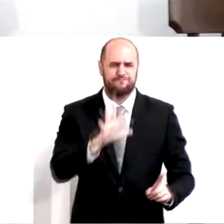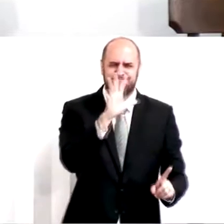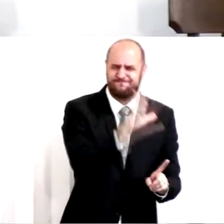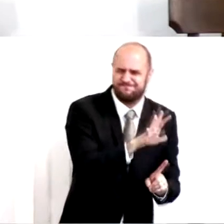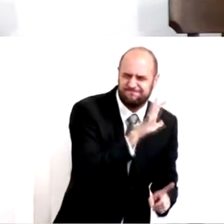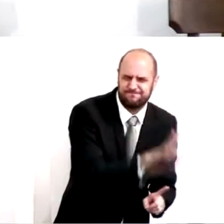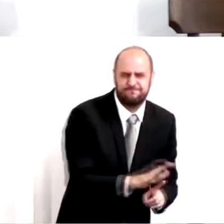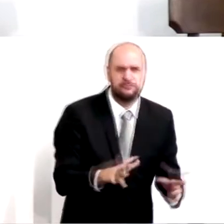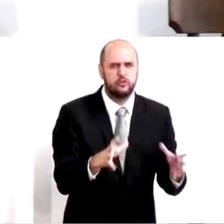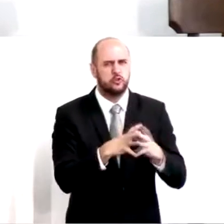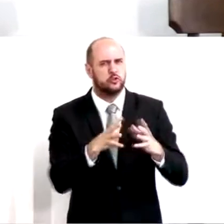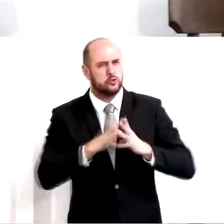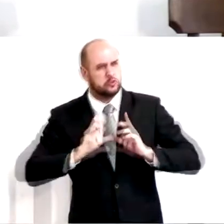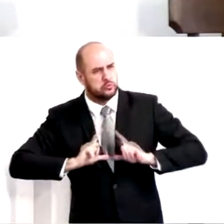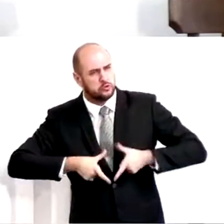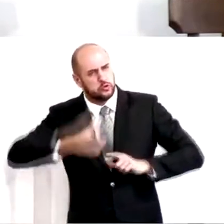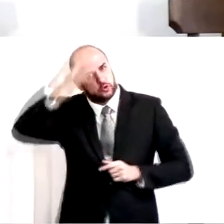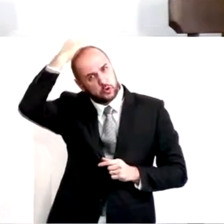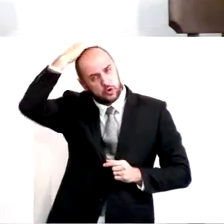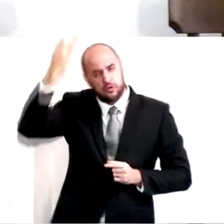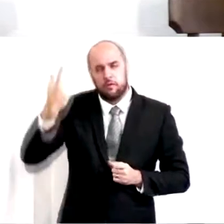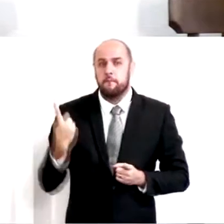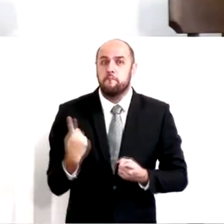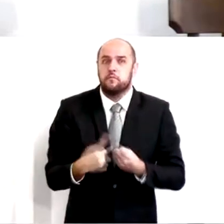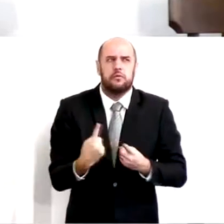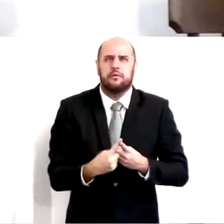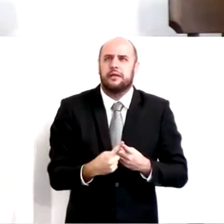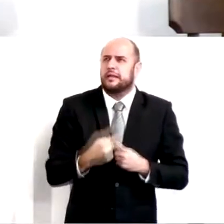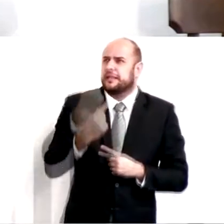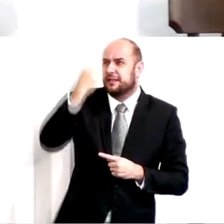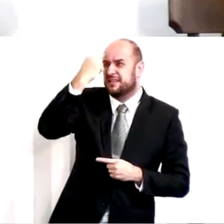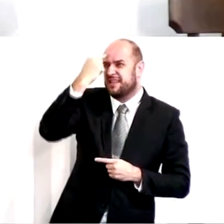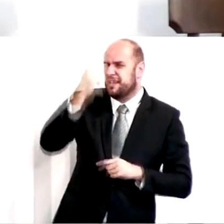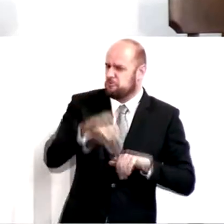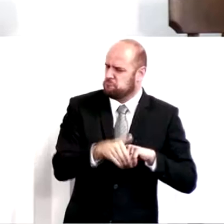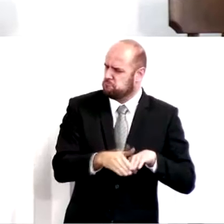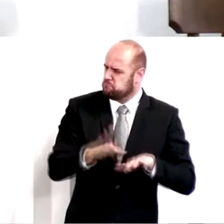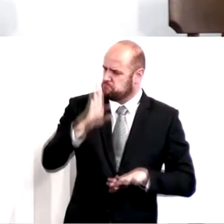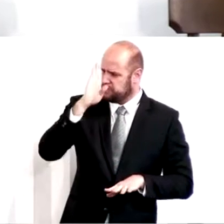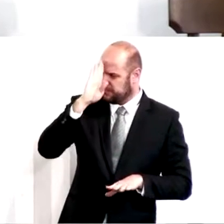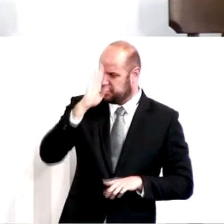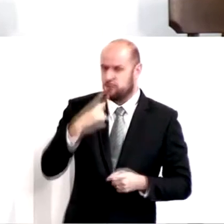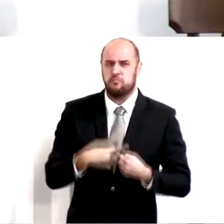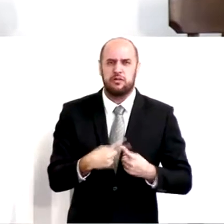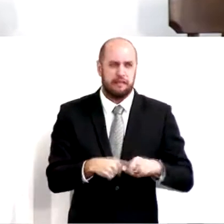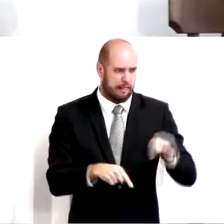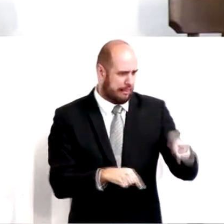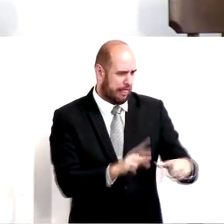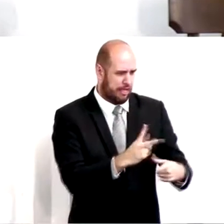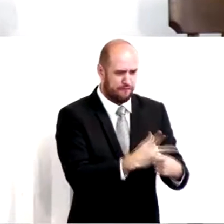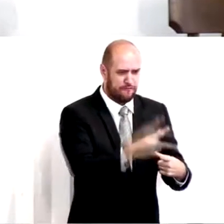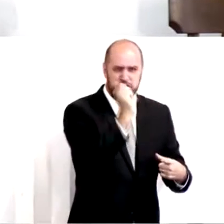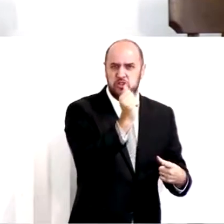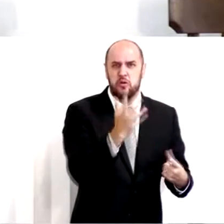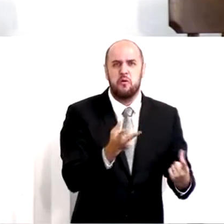de judaizantes? Por que é que Paulo usa essa figura? Onde se encaixa triunfo na igreja de